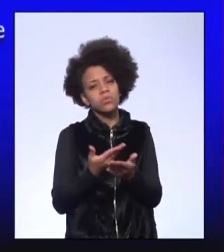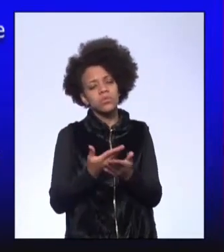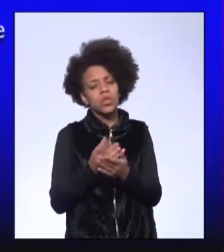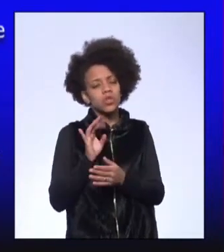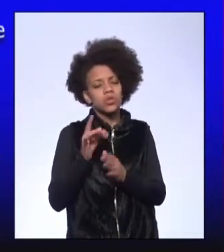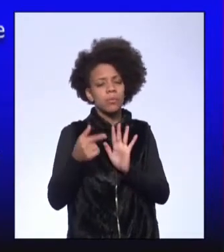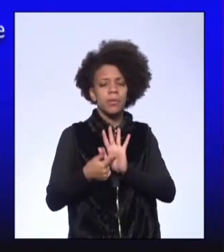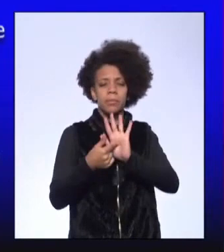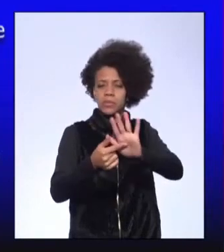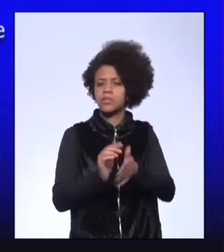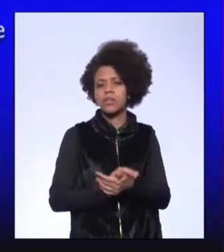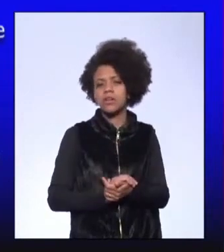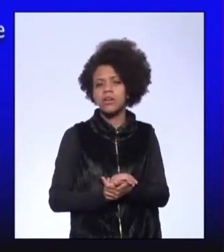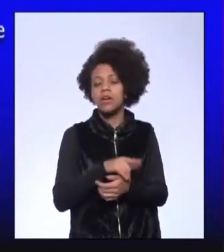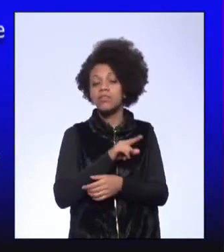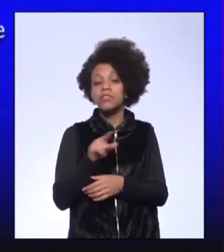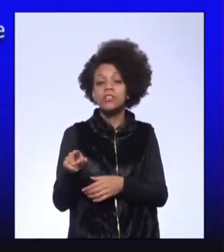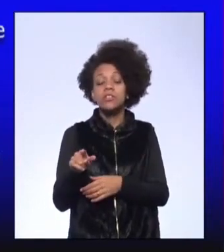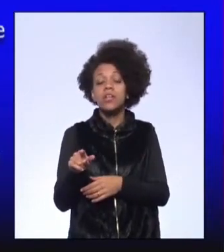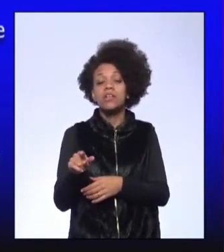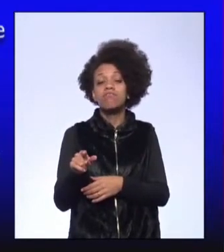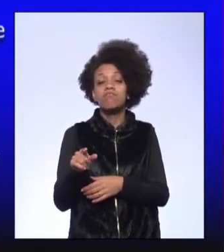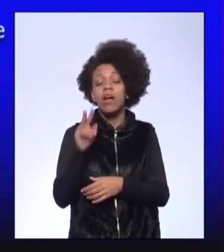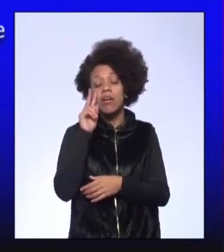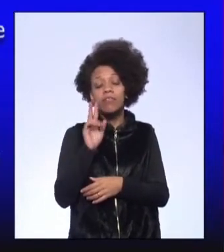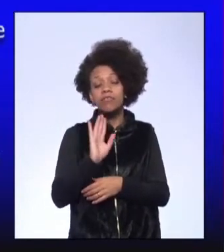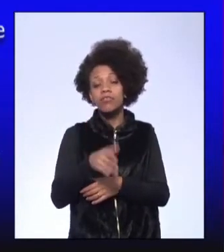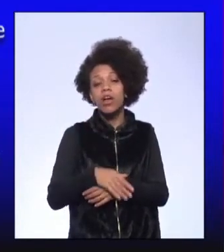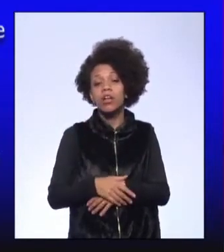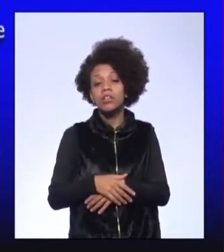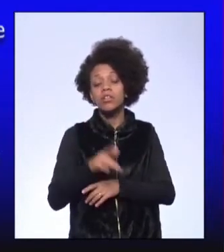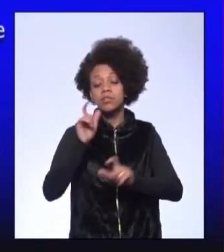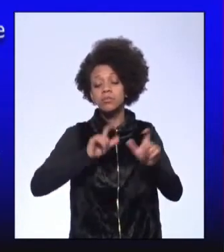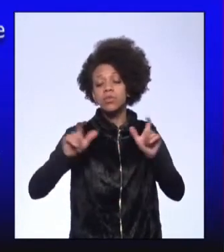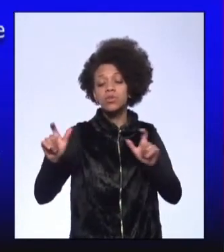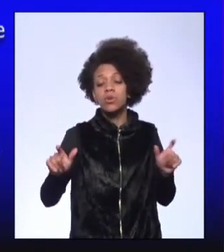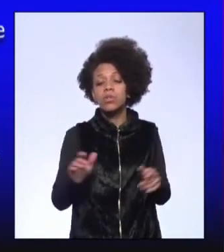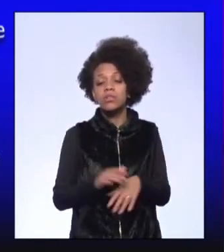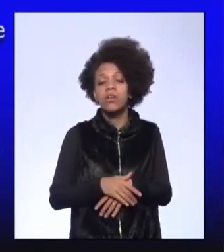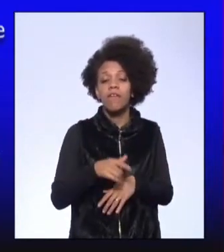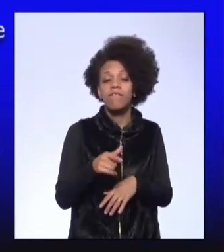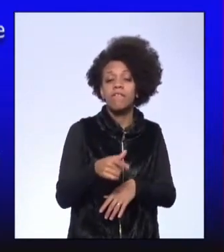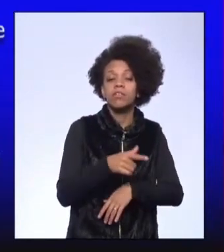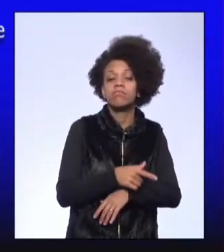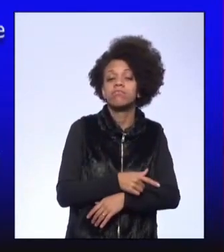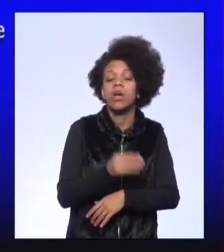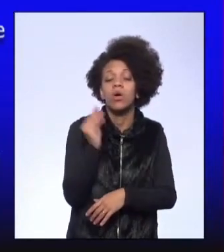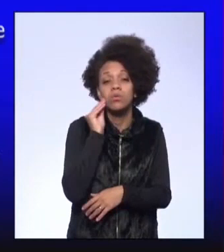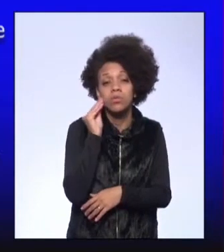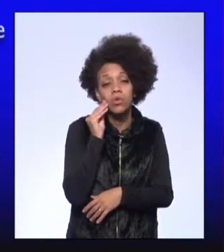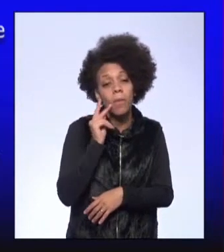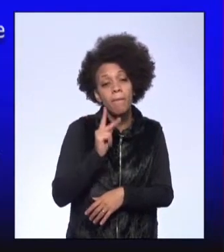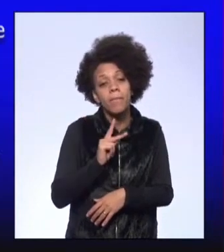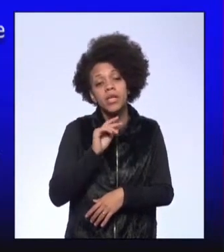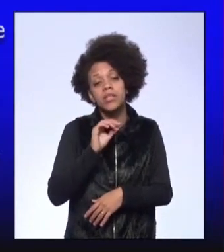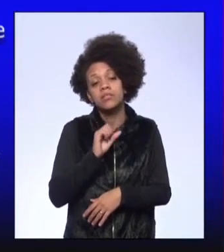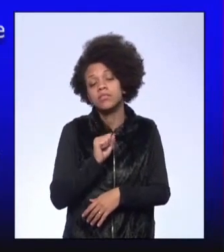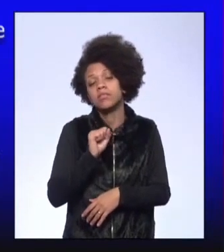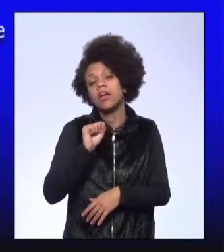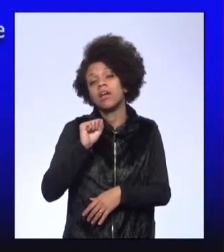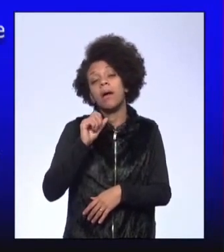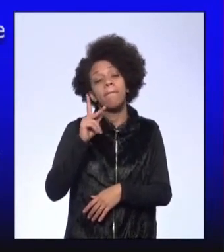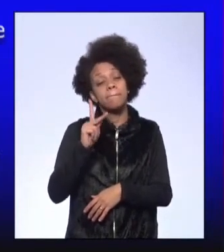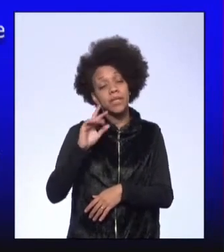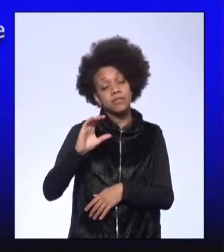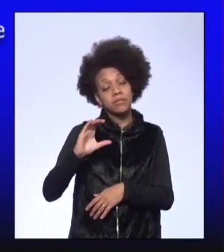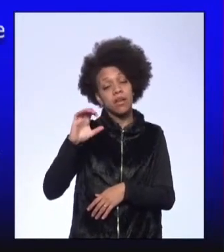para vocês. Vocês têm ouvido falar aí que o indivíduo vai lá fazer o exame do PCR para ver se ele ainda está transmitindo o